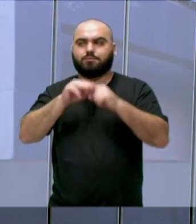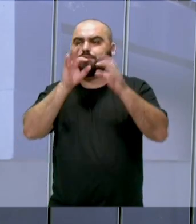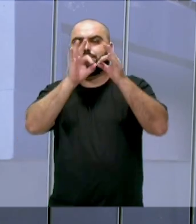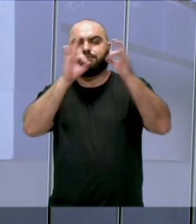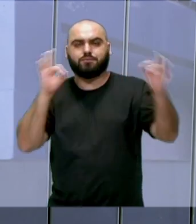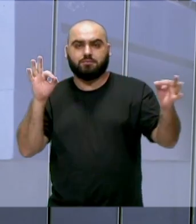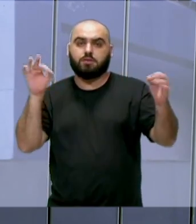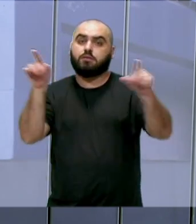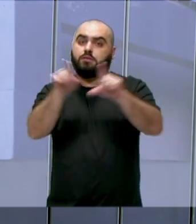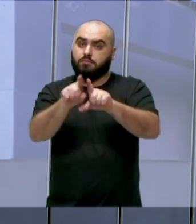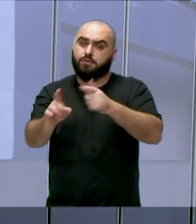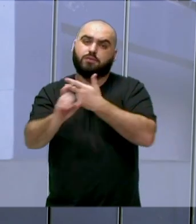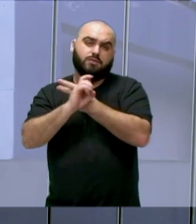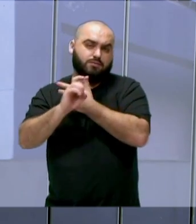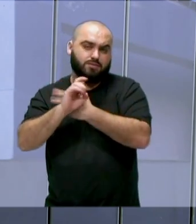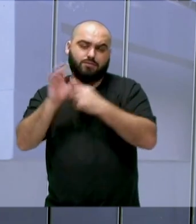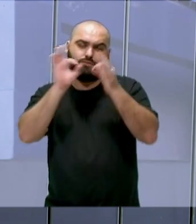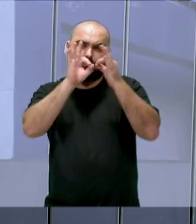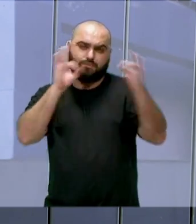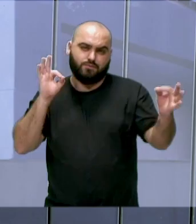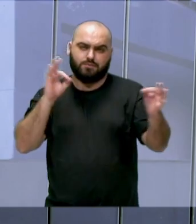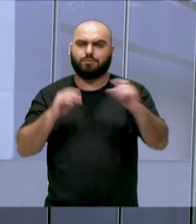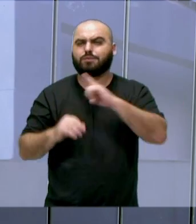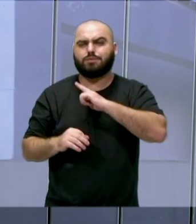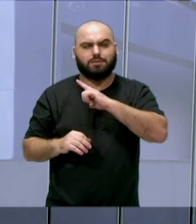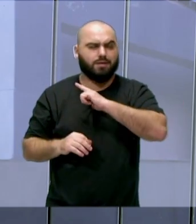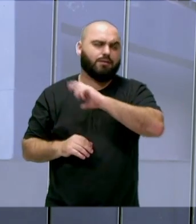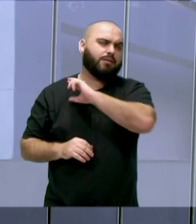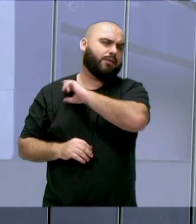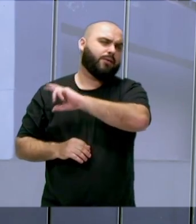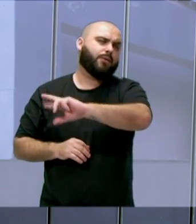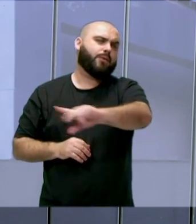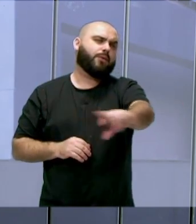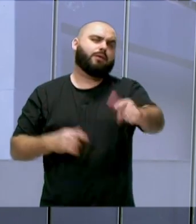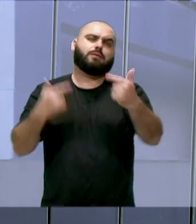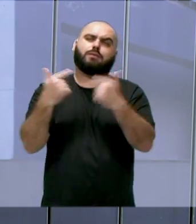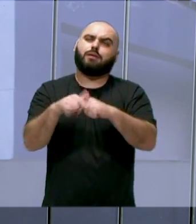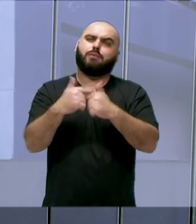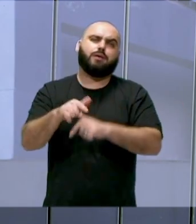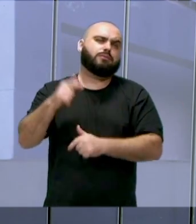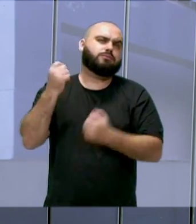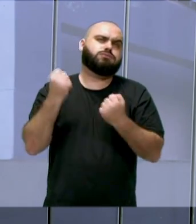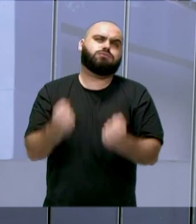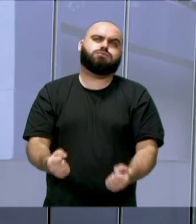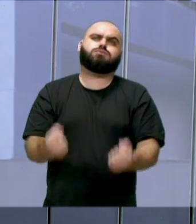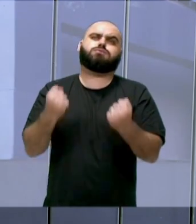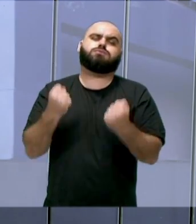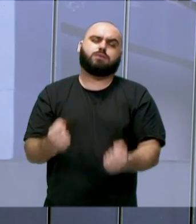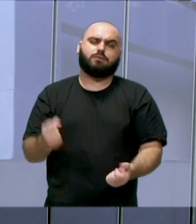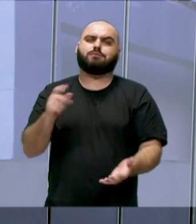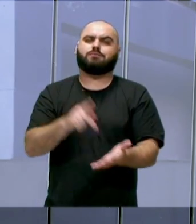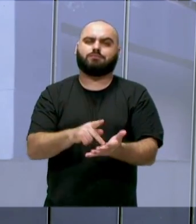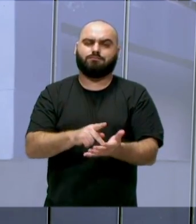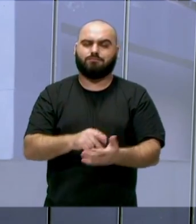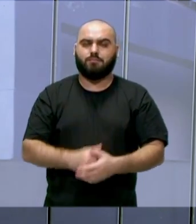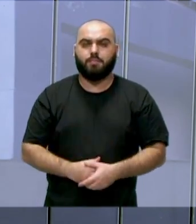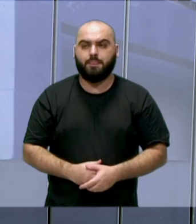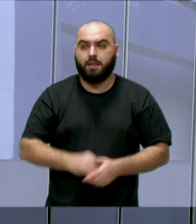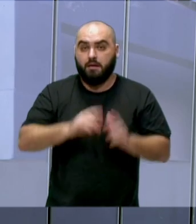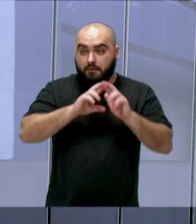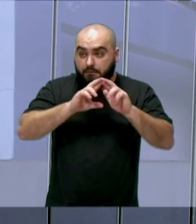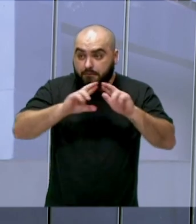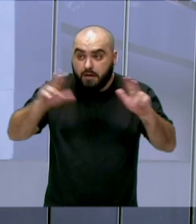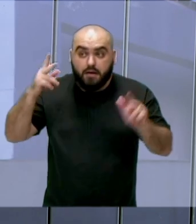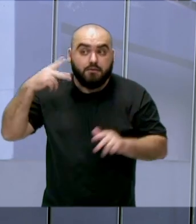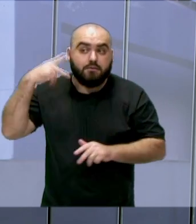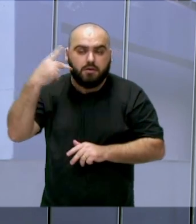até também do executivo. Nós temos muitas demandas lá dentro dessas regiões, né? Muitos vereadores, eu entendo,